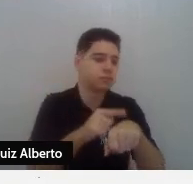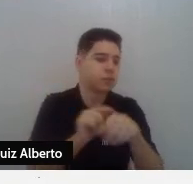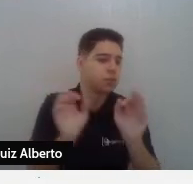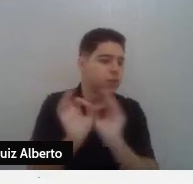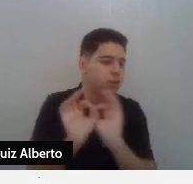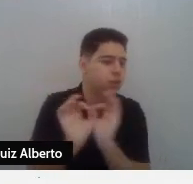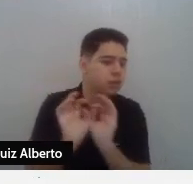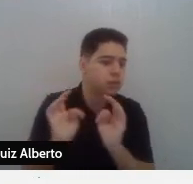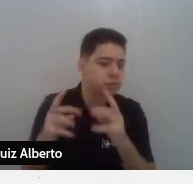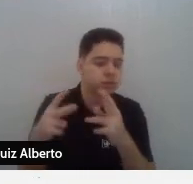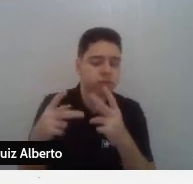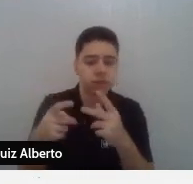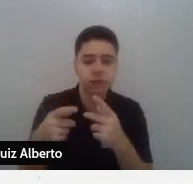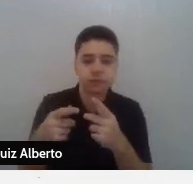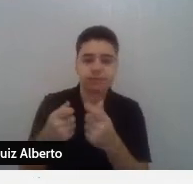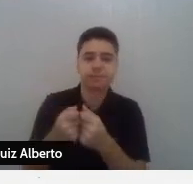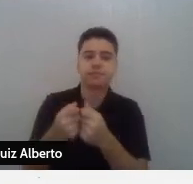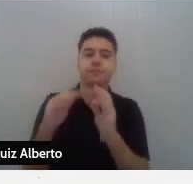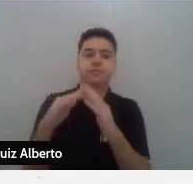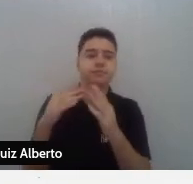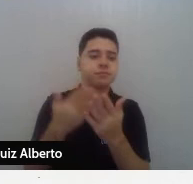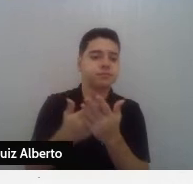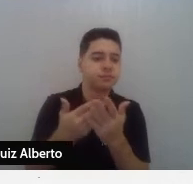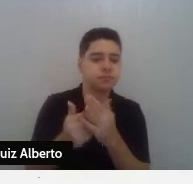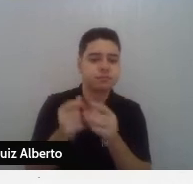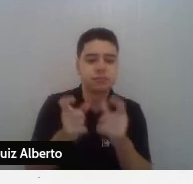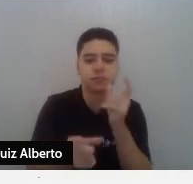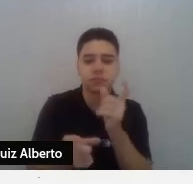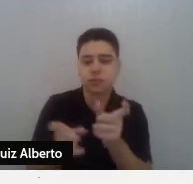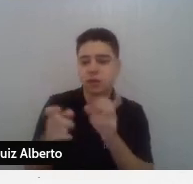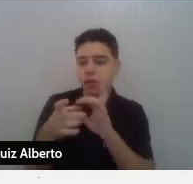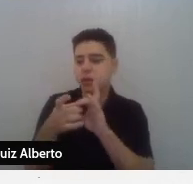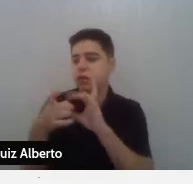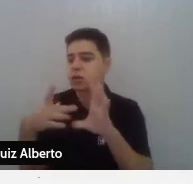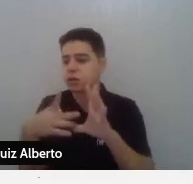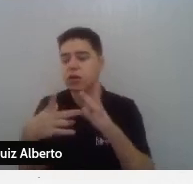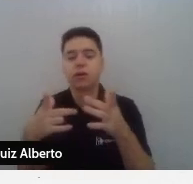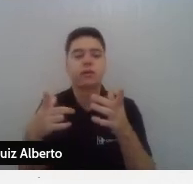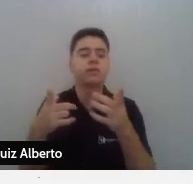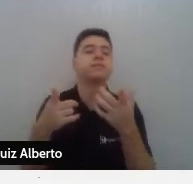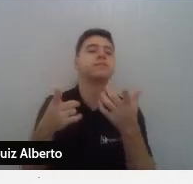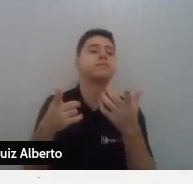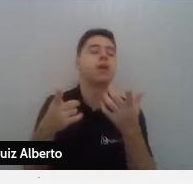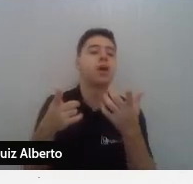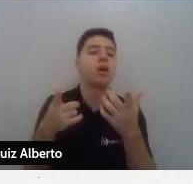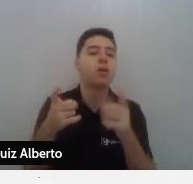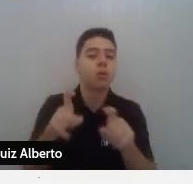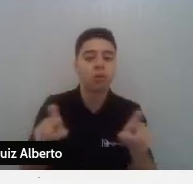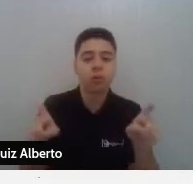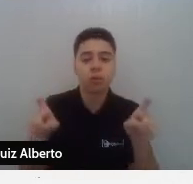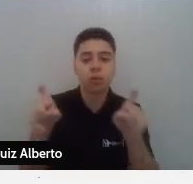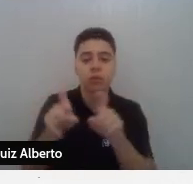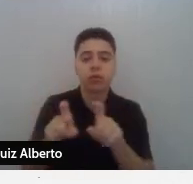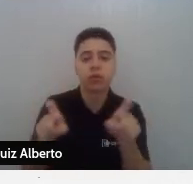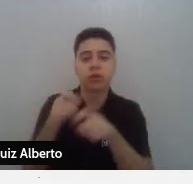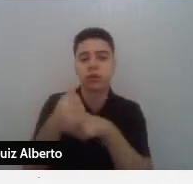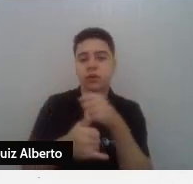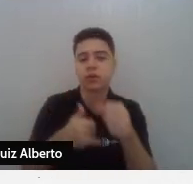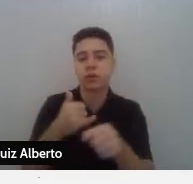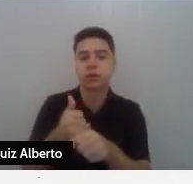nem todo mundo tem acesso ao computador e à internet, né? Então, a gente tem aqui também um